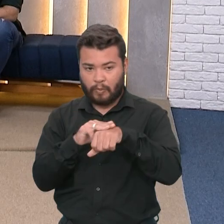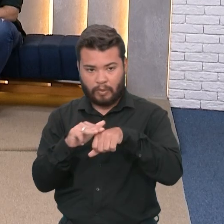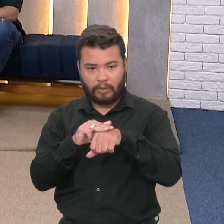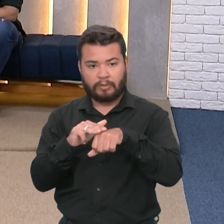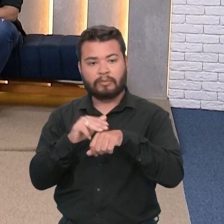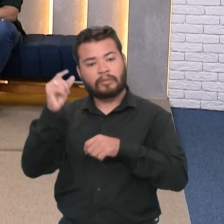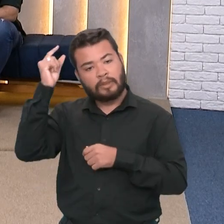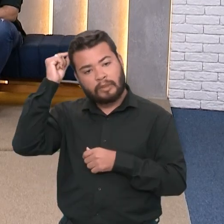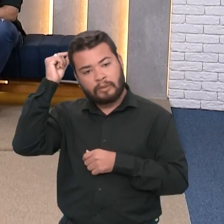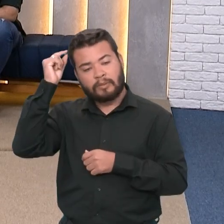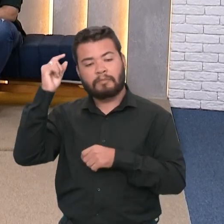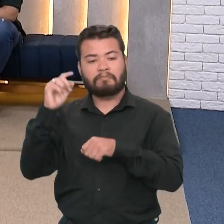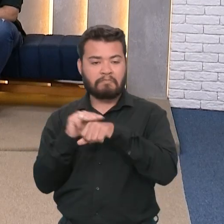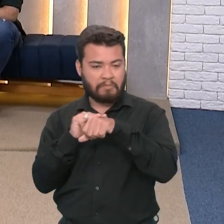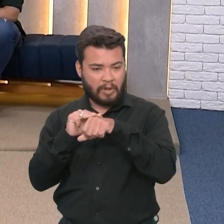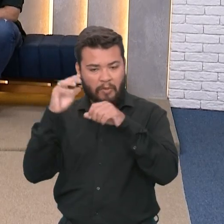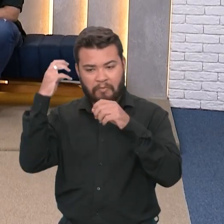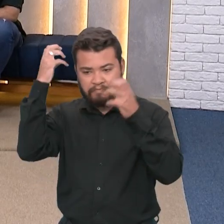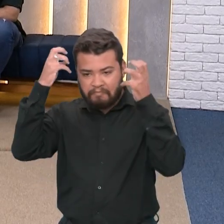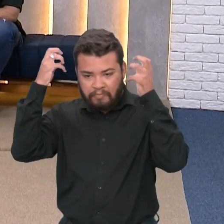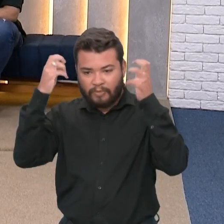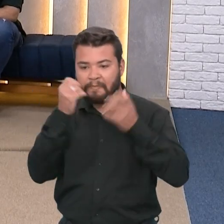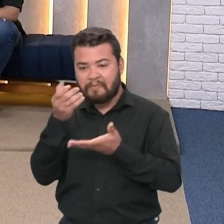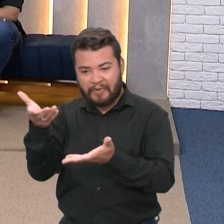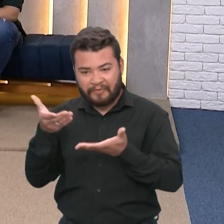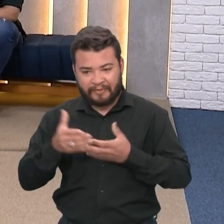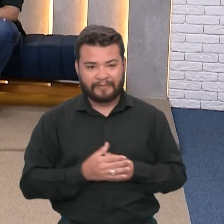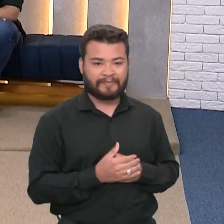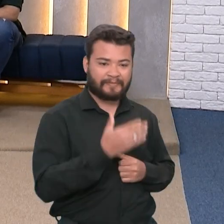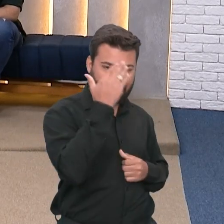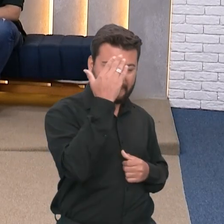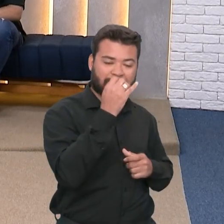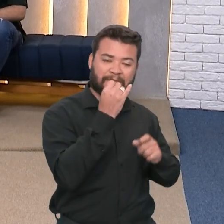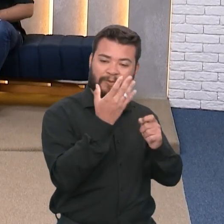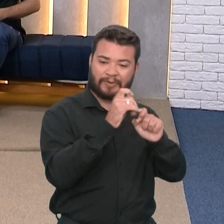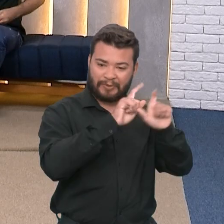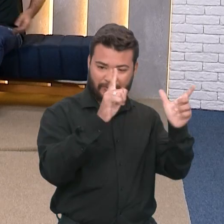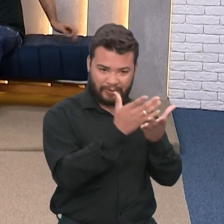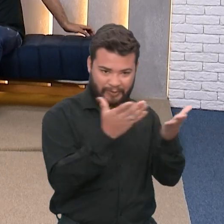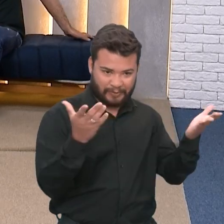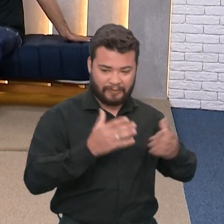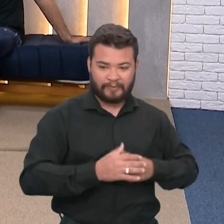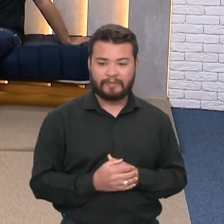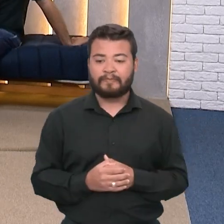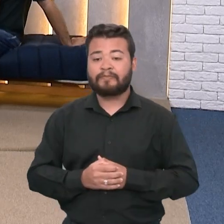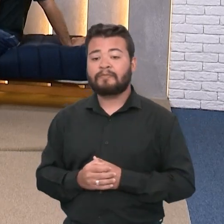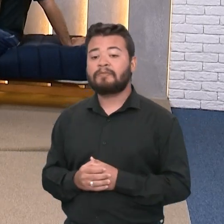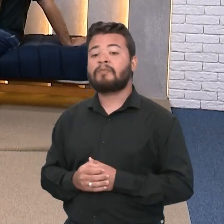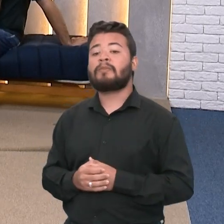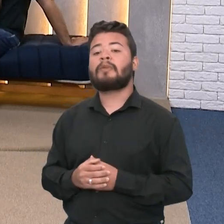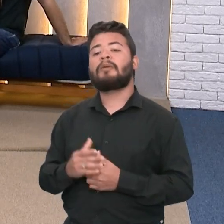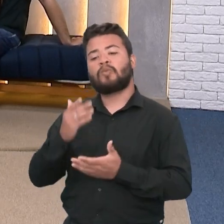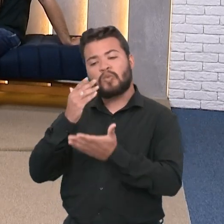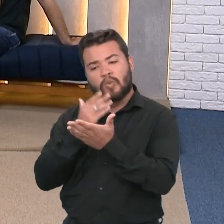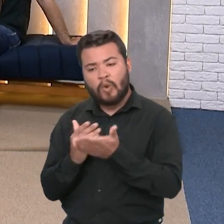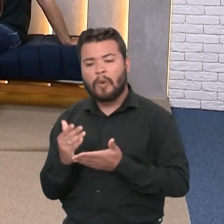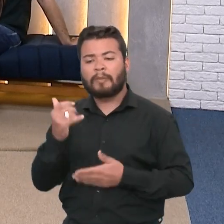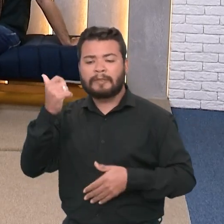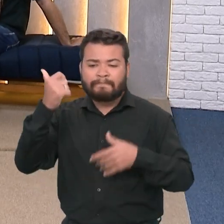cabelos castanhos e afro. Seja bem-vindo. Muito obrigado. Bom dia, pessoal. Olha só, então para a gente começar entendendo, né, do que